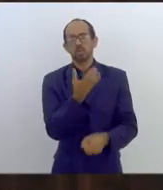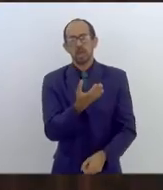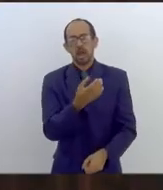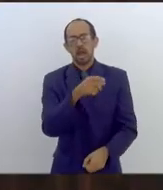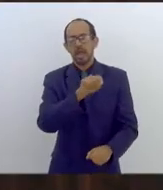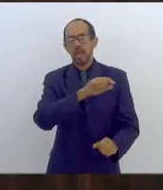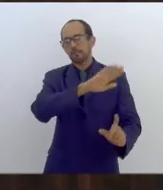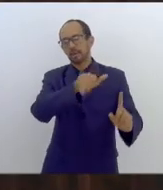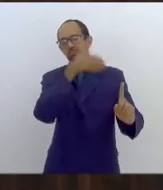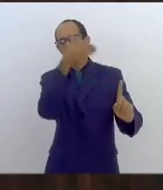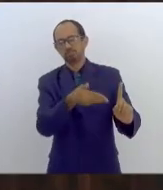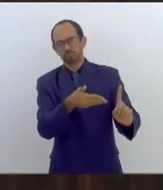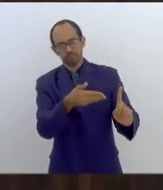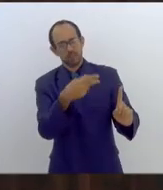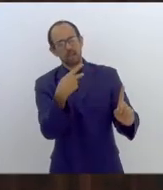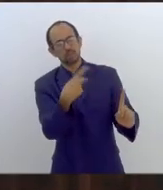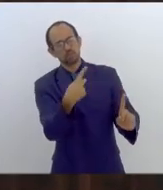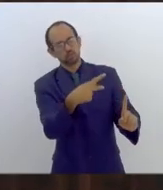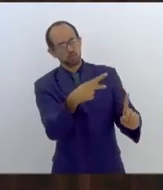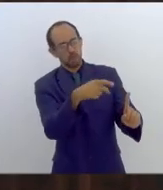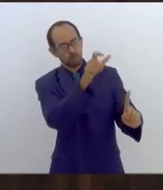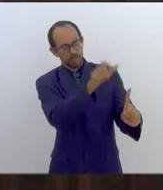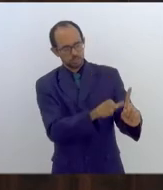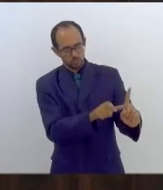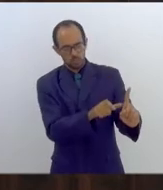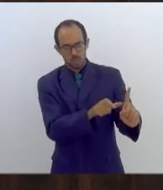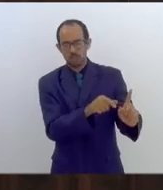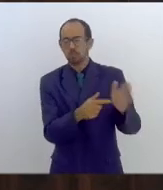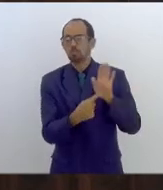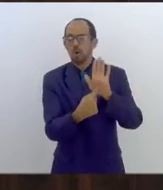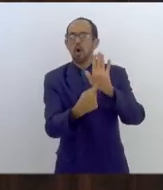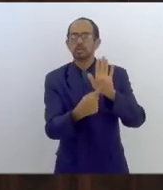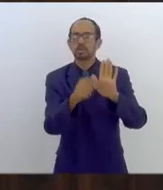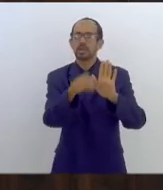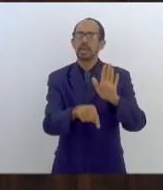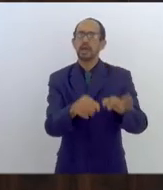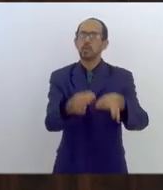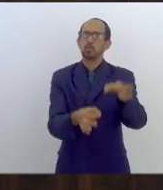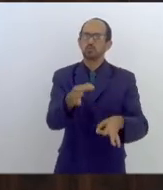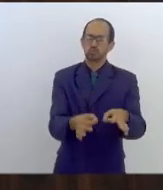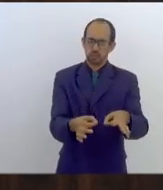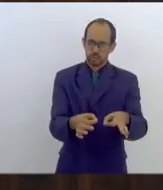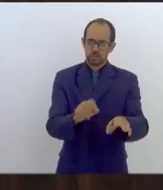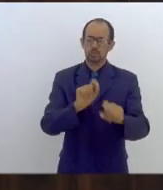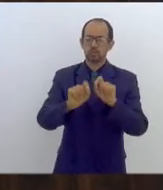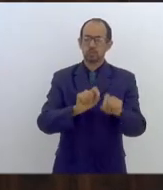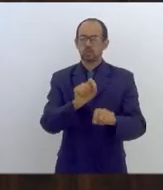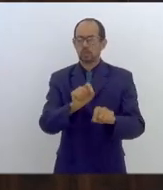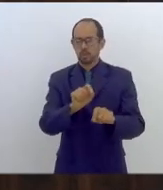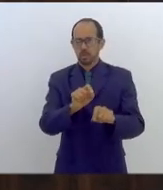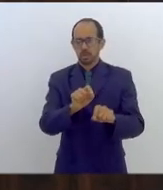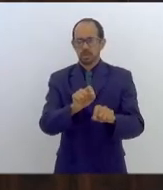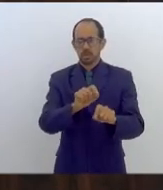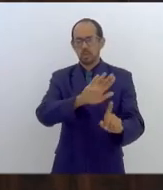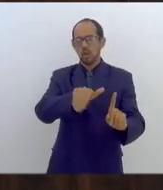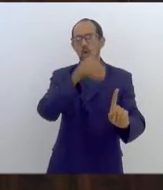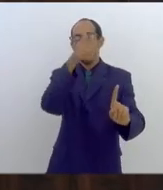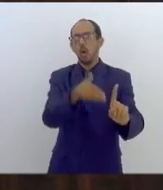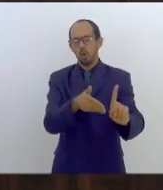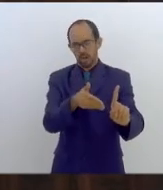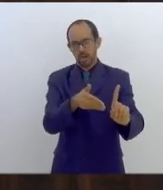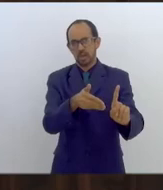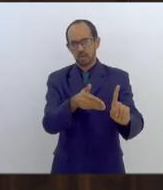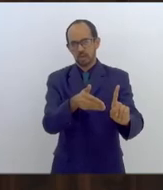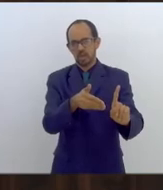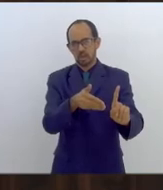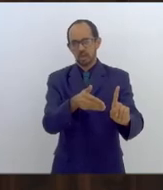mostram que realmente você é aquele juiz que é honra e dignifica